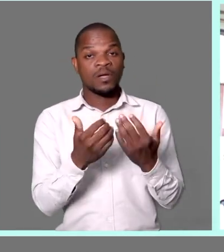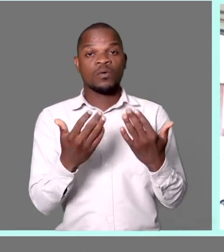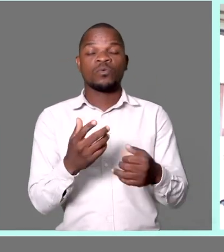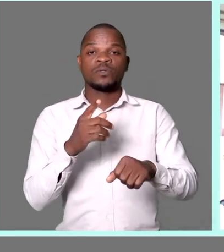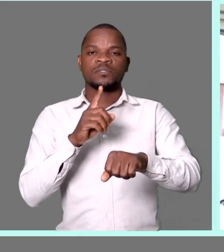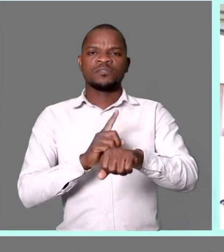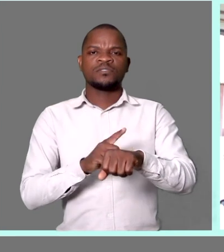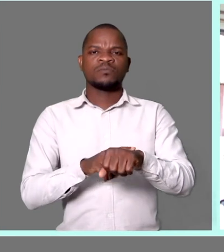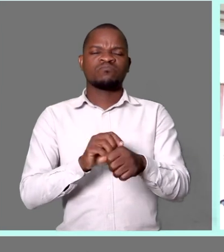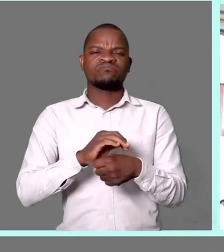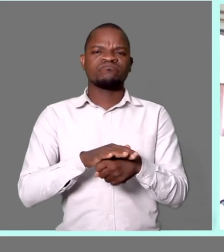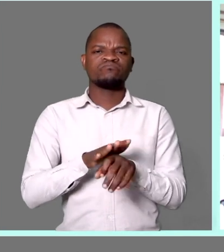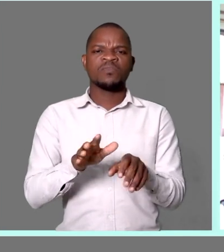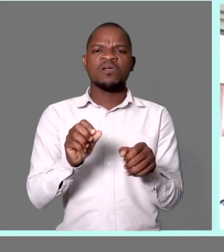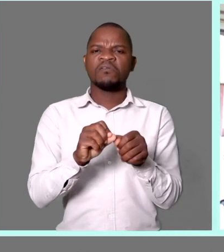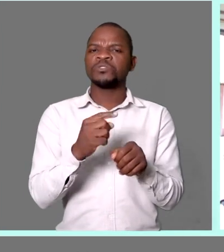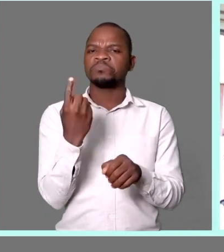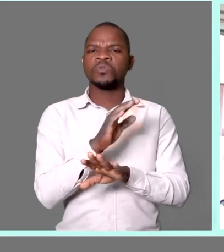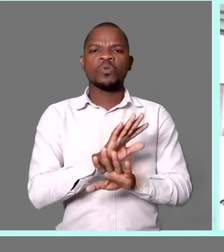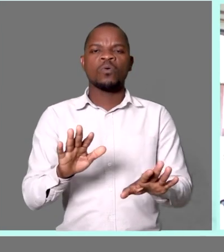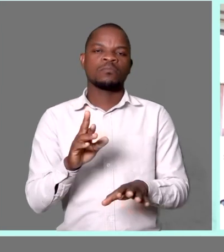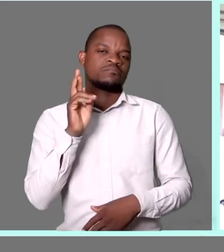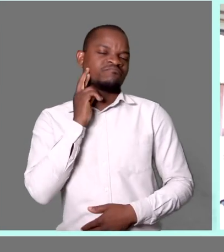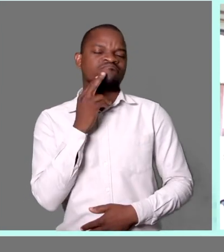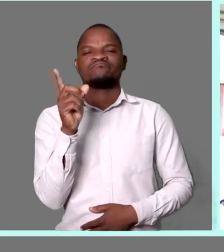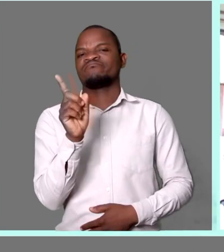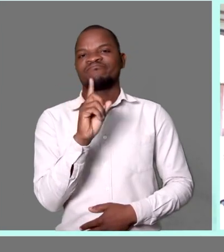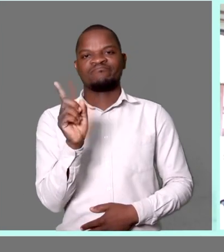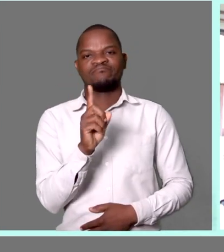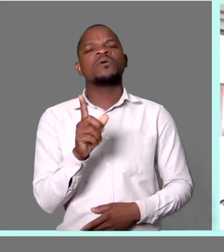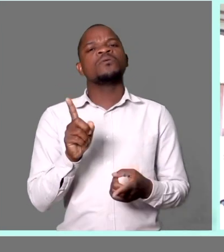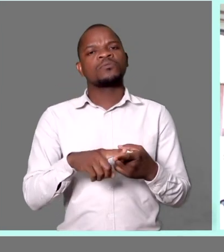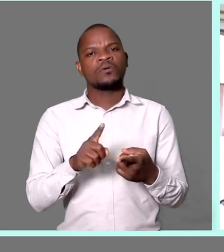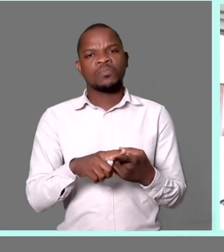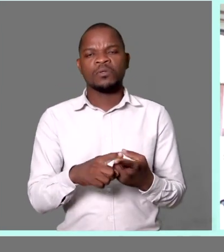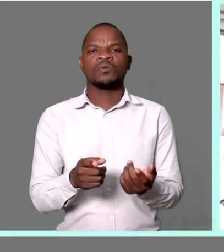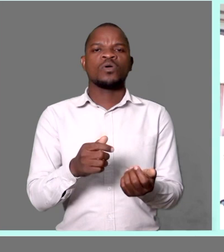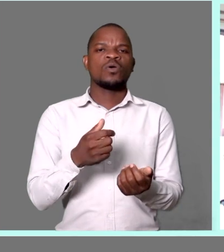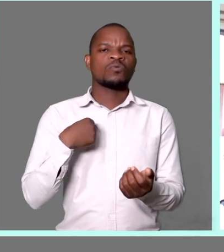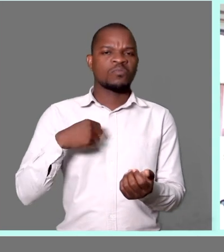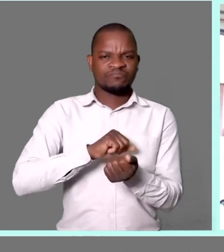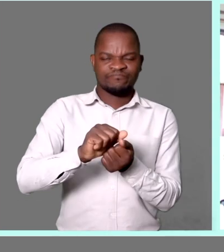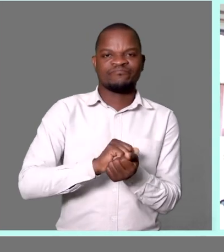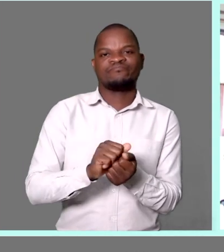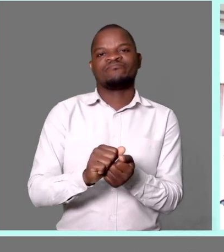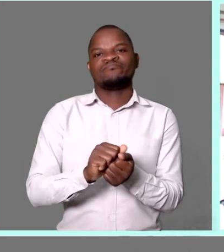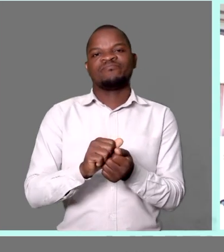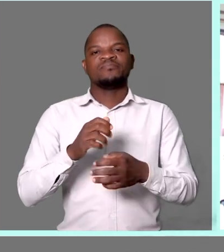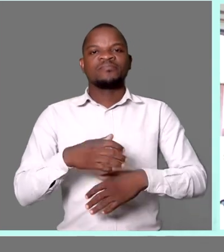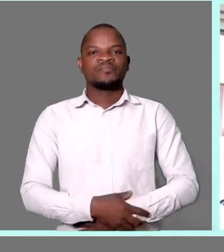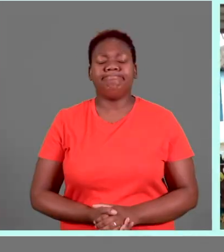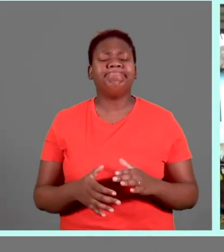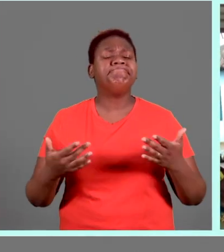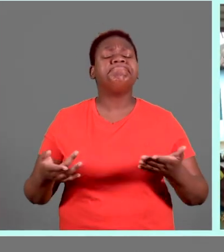Nesse tempo de Covid-19, é só isso que tens feito? Não, não. Também lavo as suas roupas.